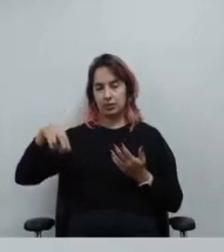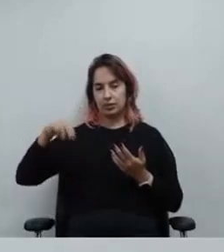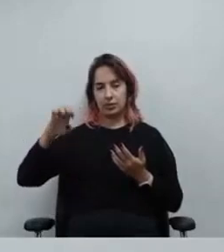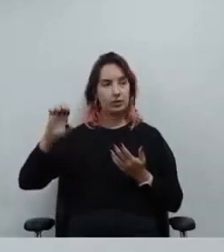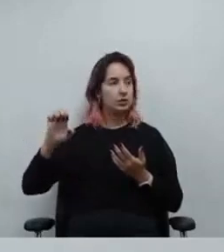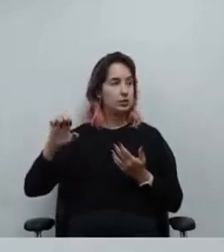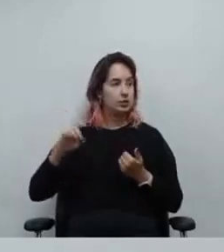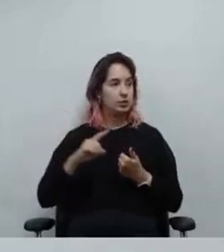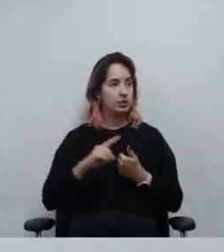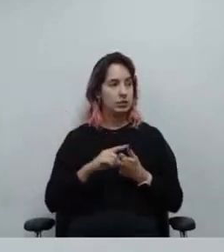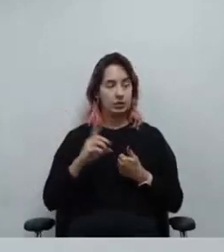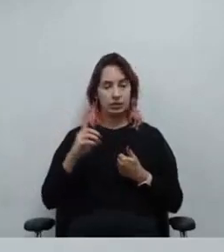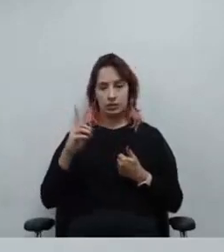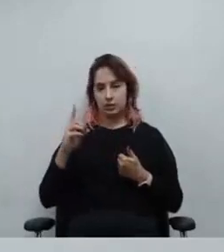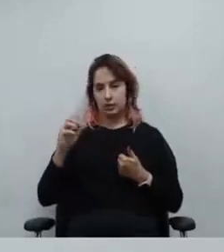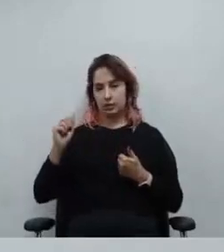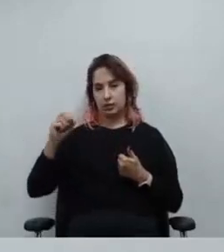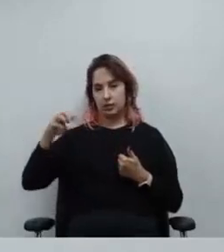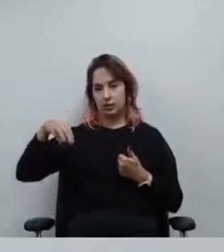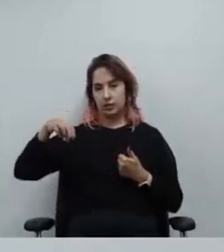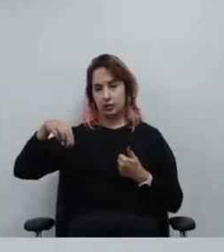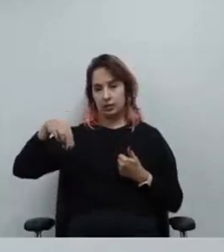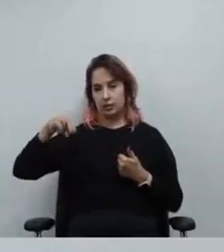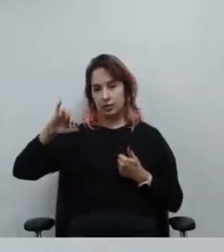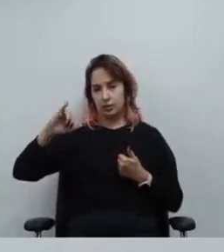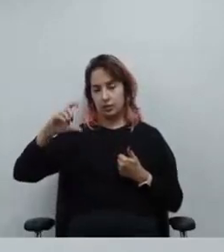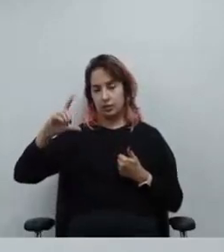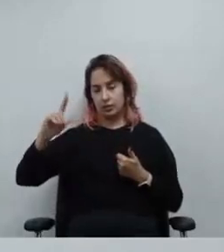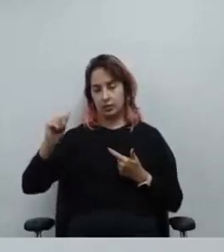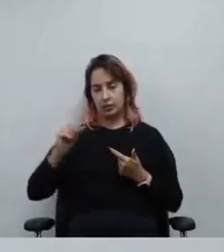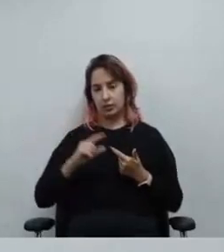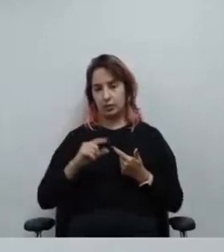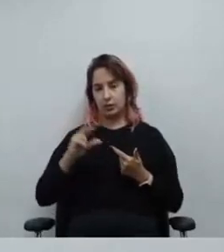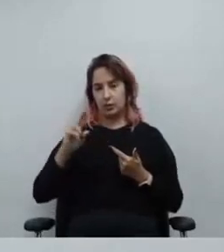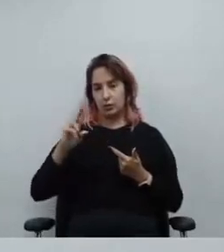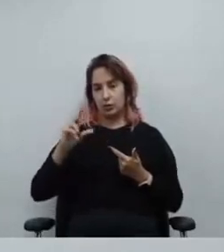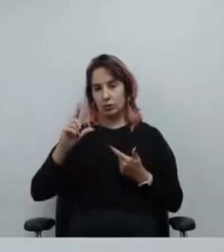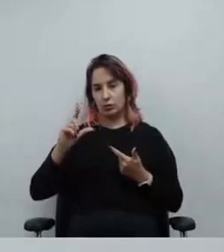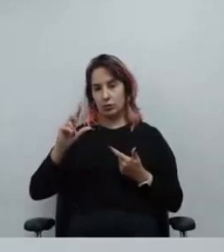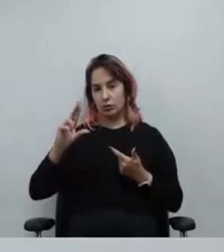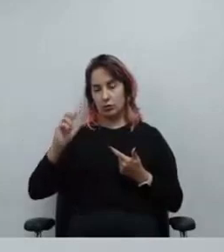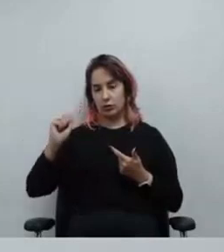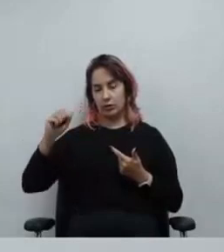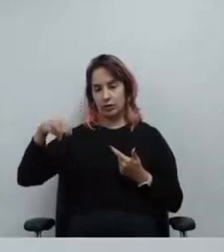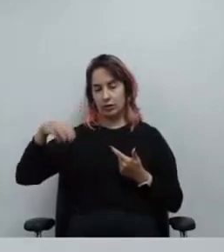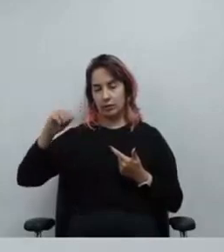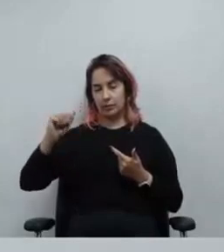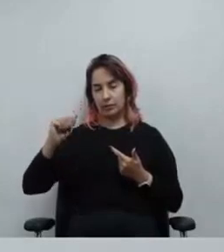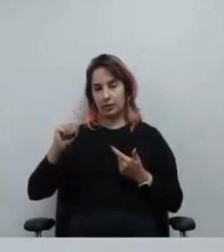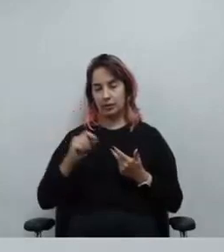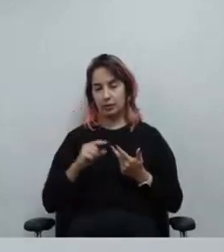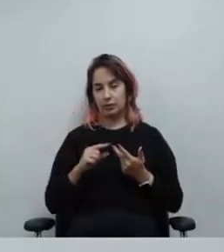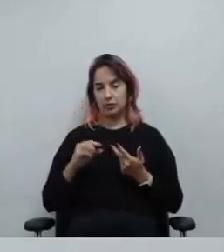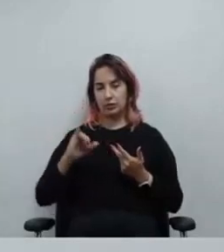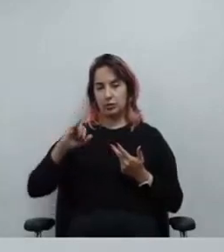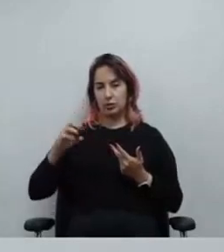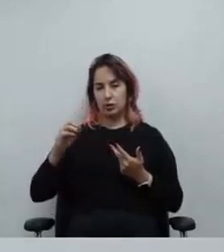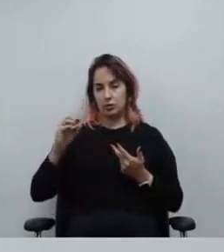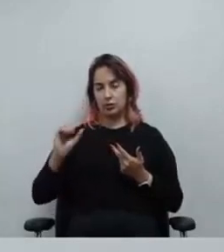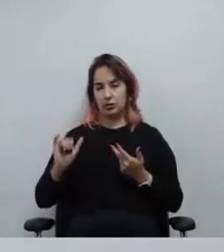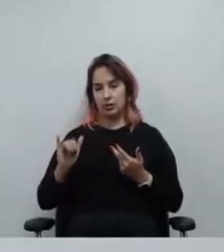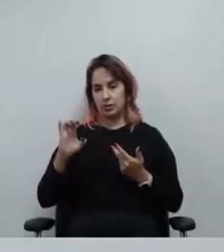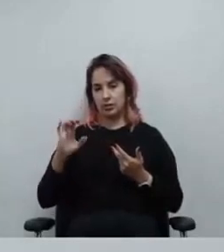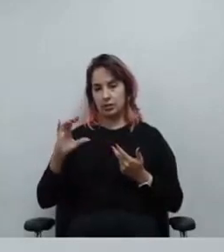Oliveira, Daniela Melgaço Veloso, Luama Rodrigues da Costa Nunes, Joyce de